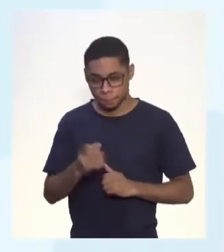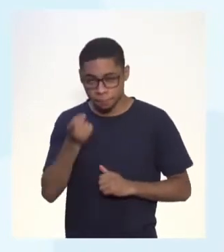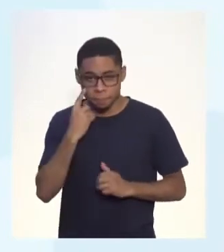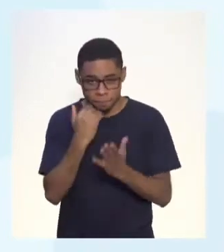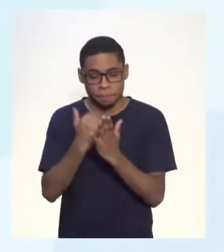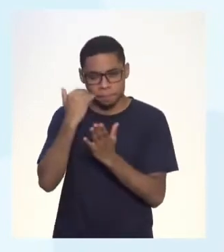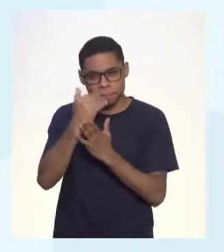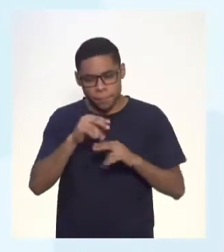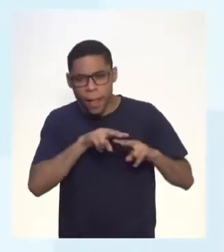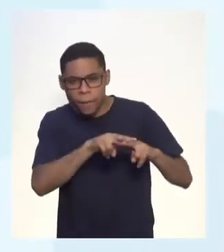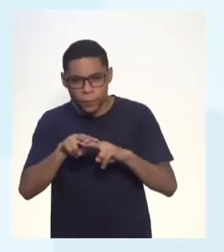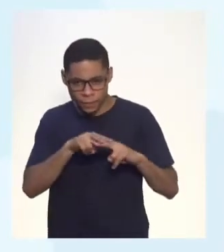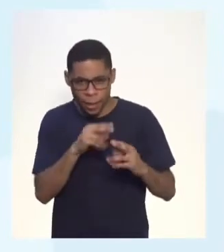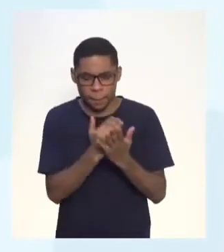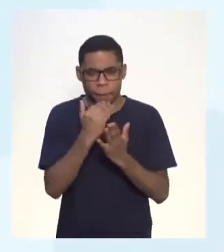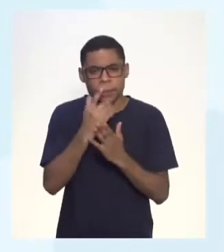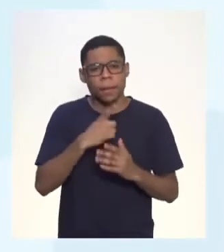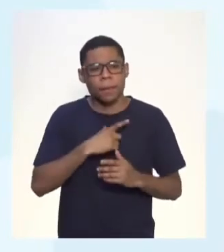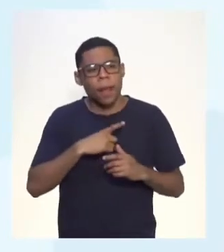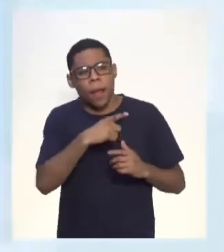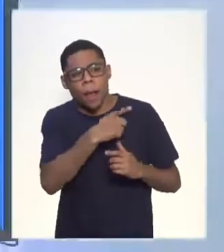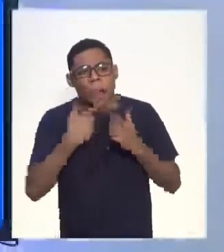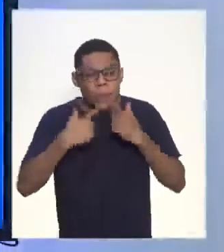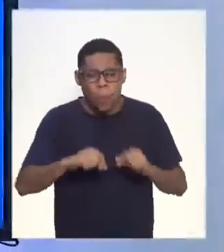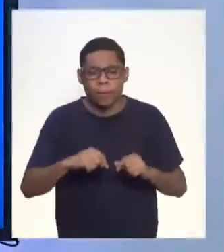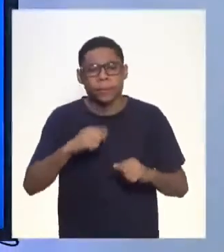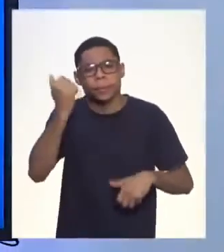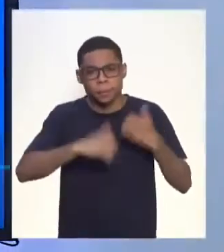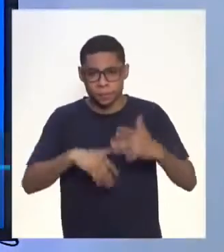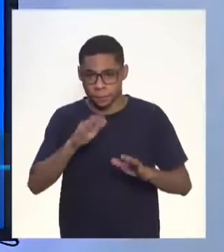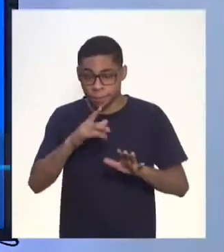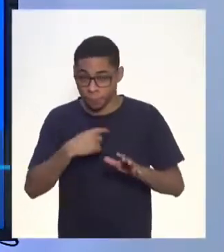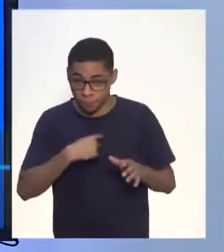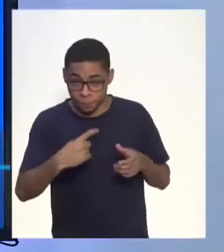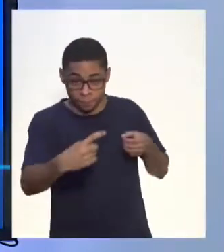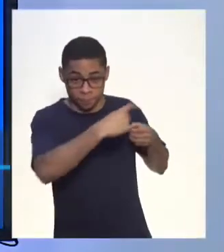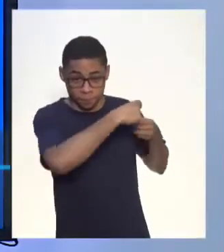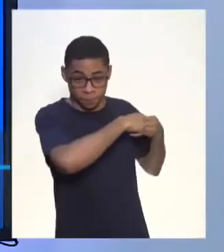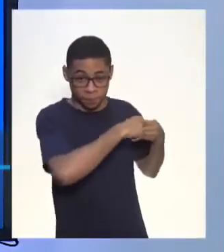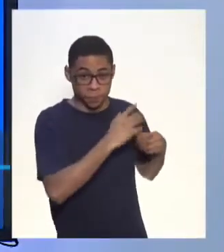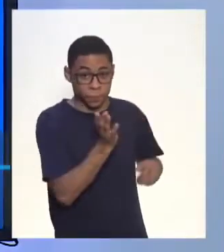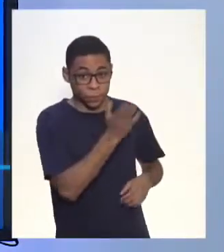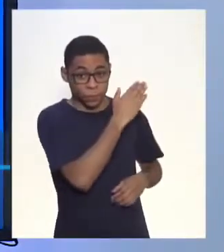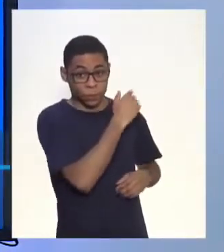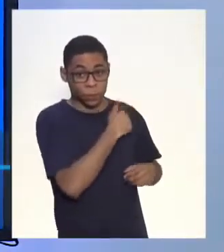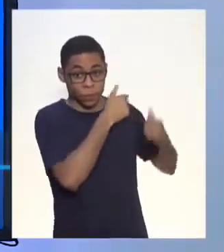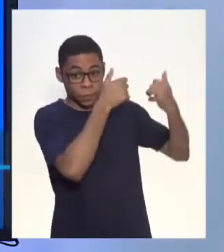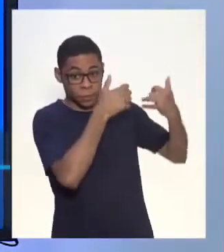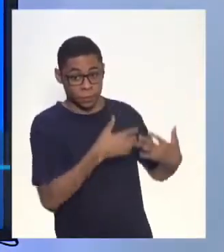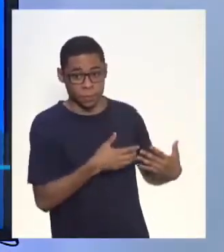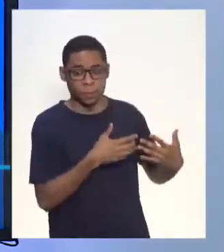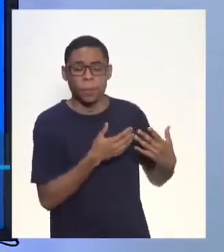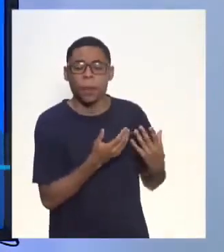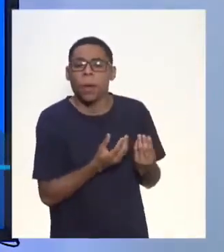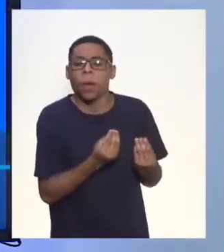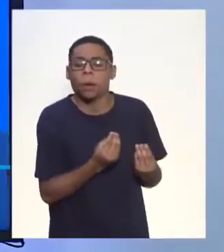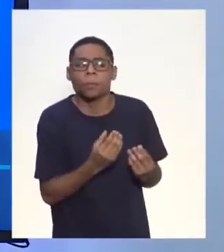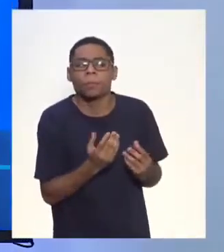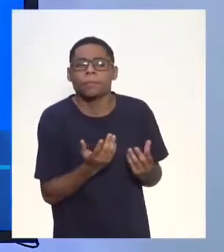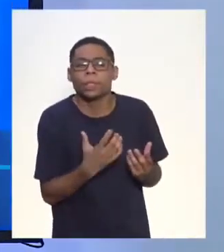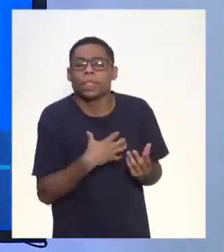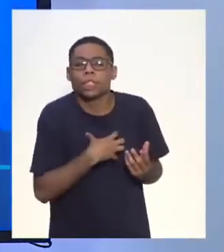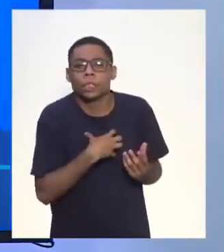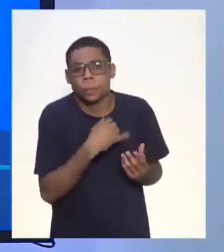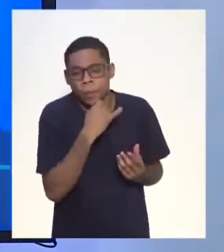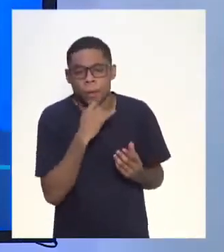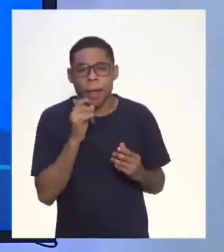falar um pouquinho da linguagem que é utilizada, eu vou voltar numa parte que eu comentei para vocês sobre o tipo da linguagem. Se é uma